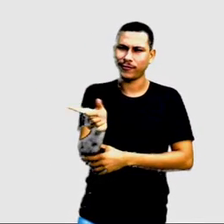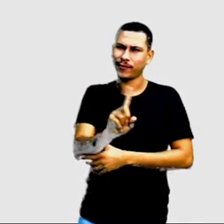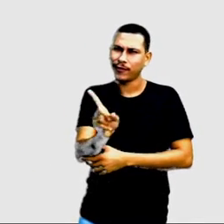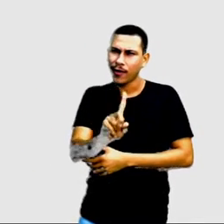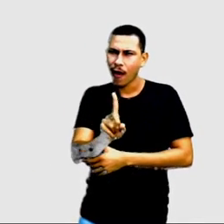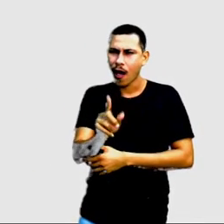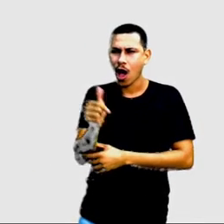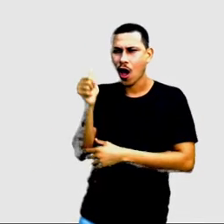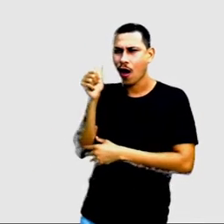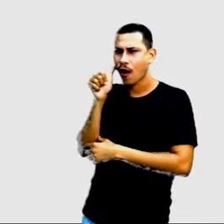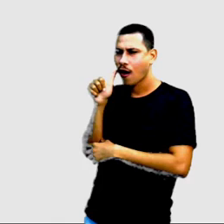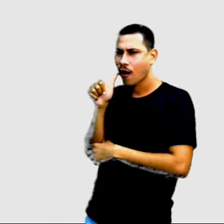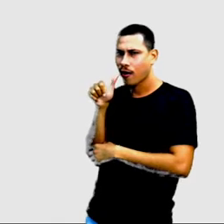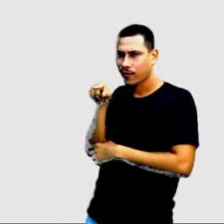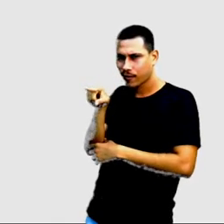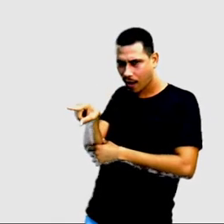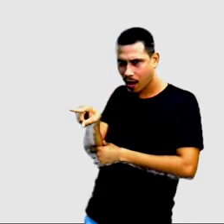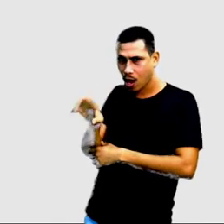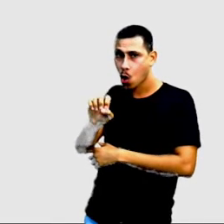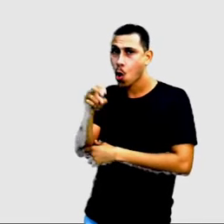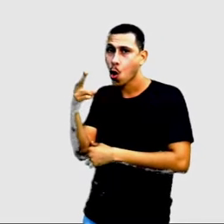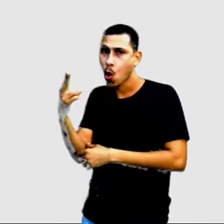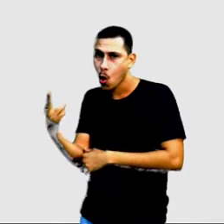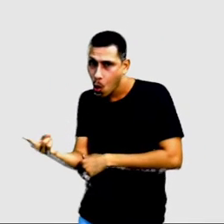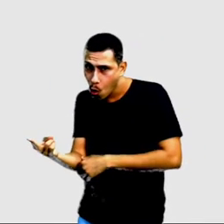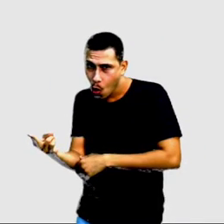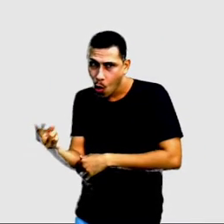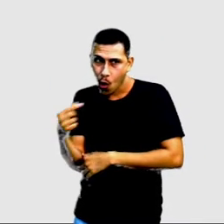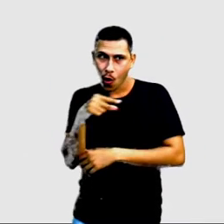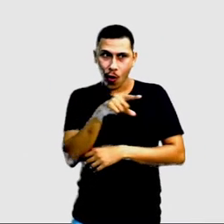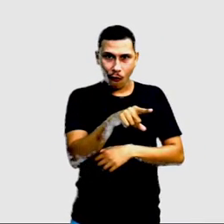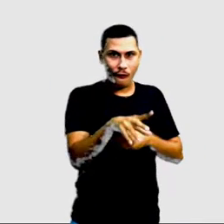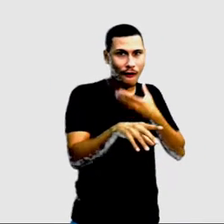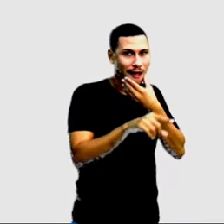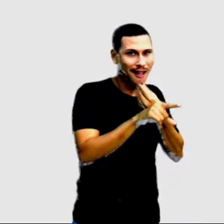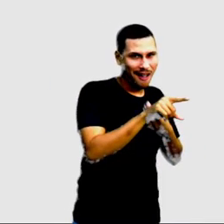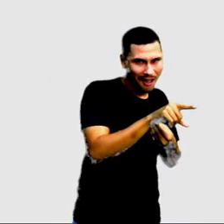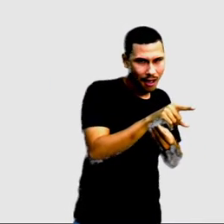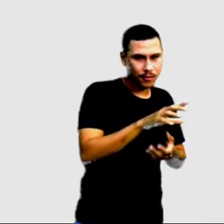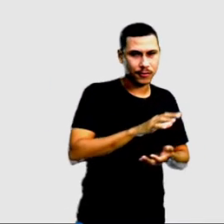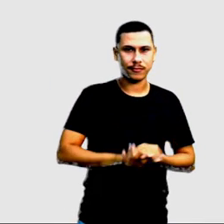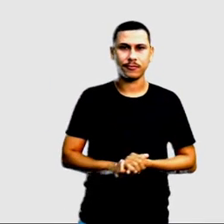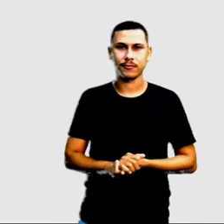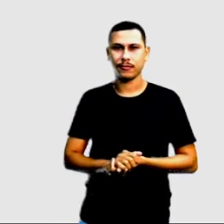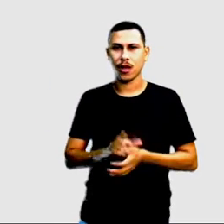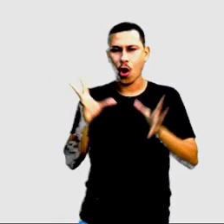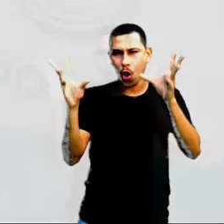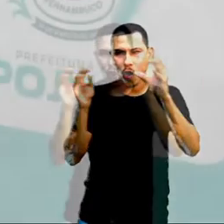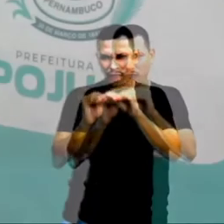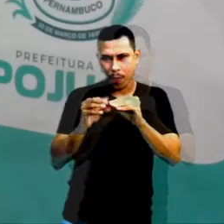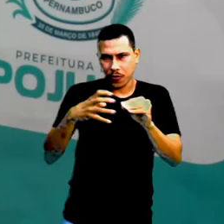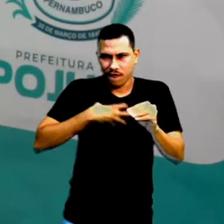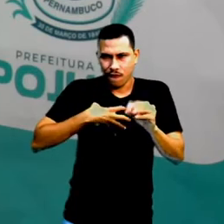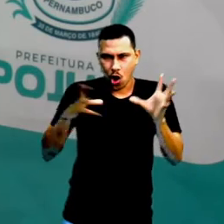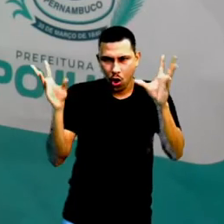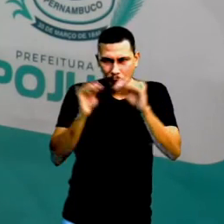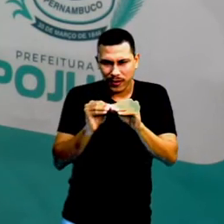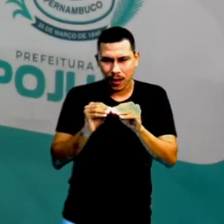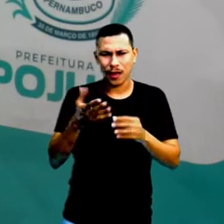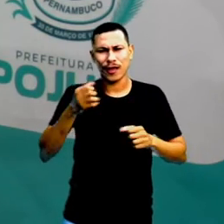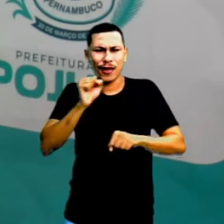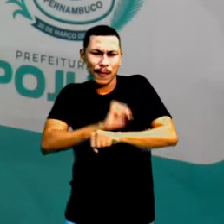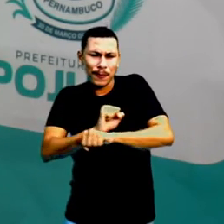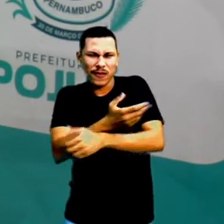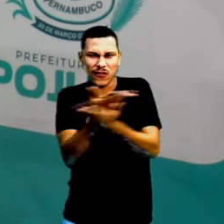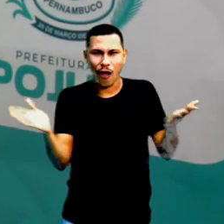she, he or it doesn't, que é o does not abreviado. Tranquilo, pessoal? Espero que